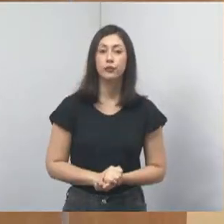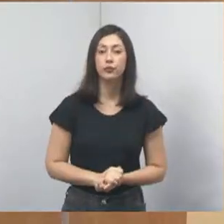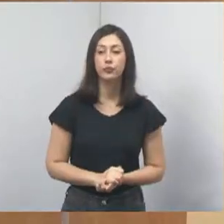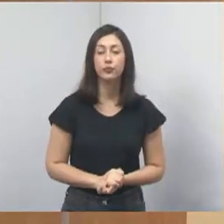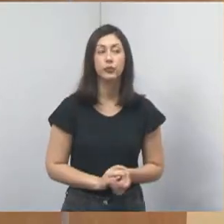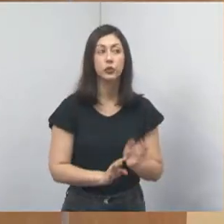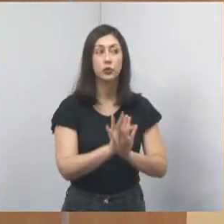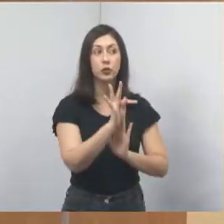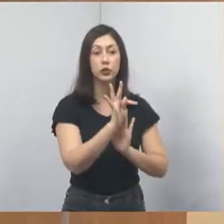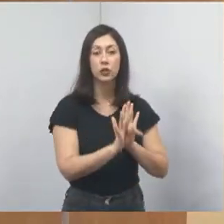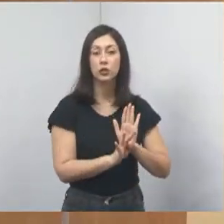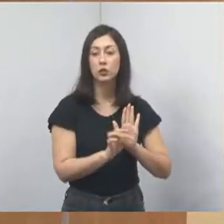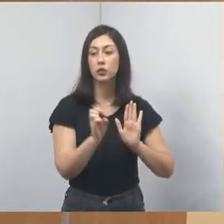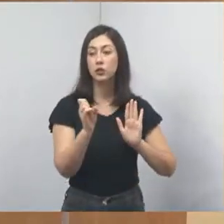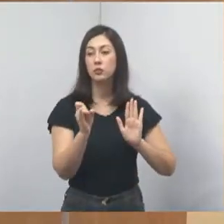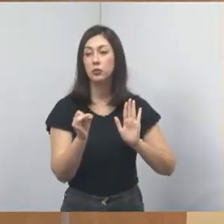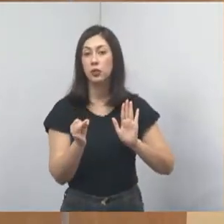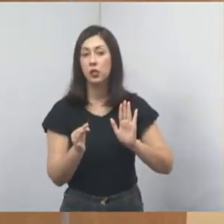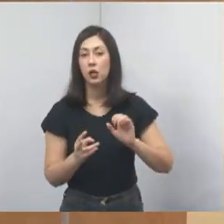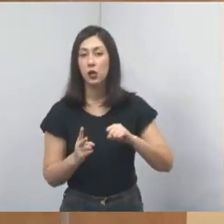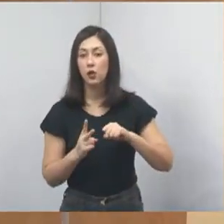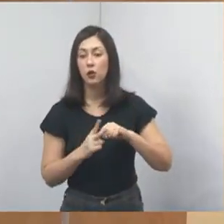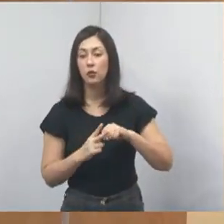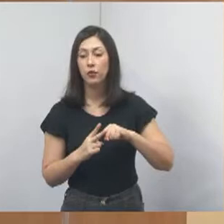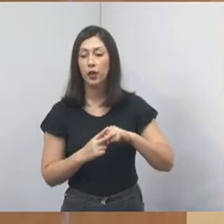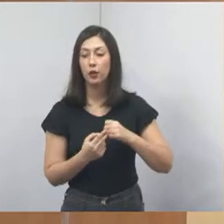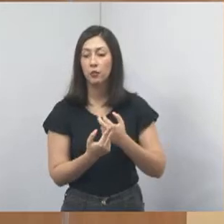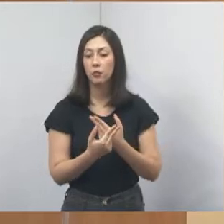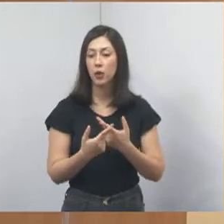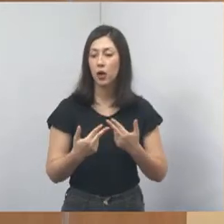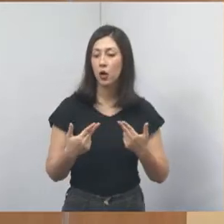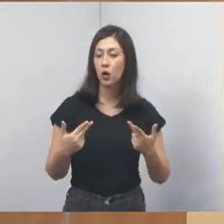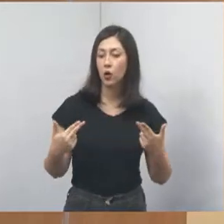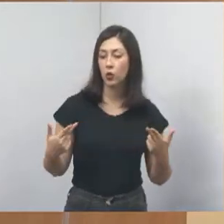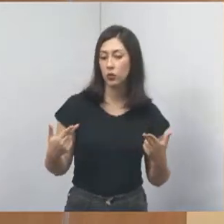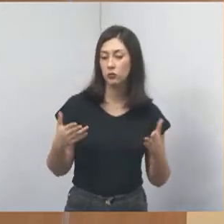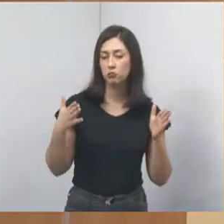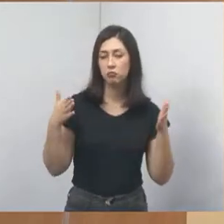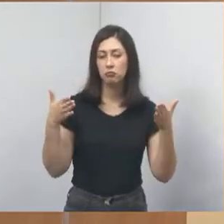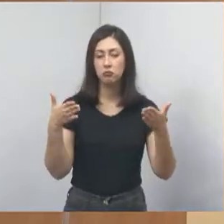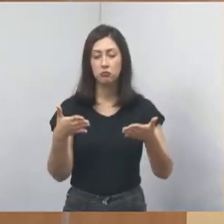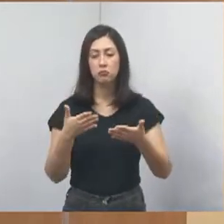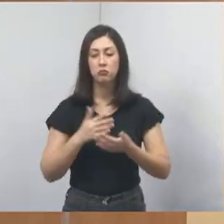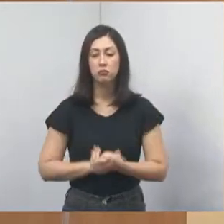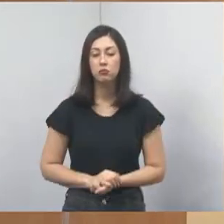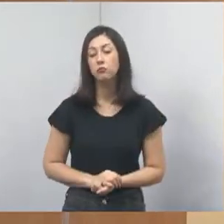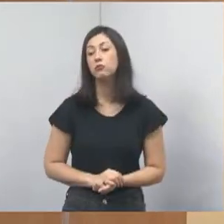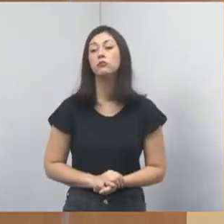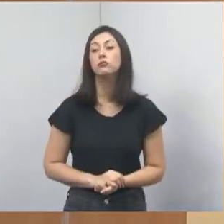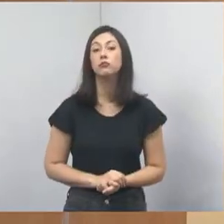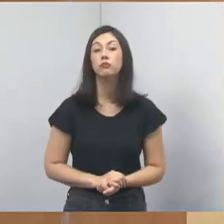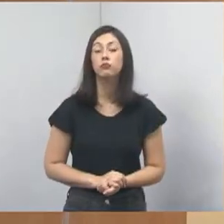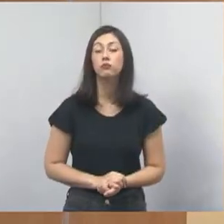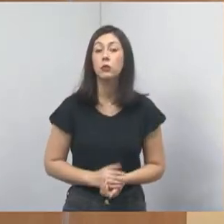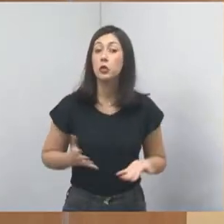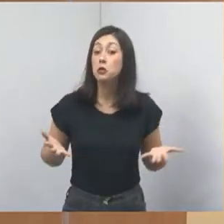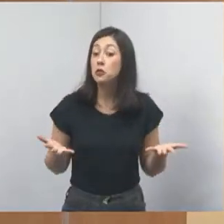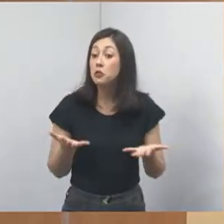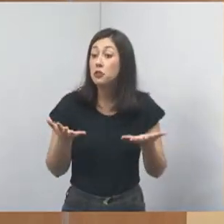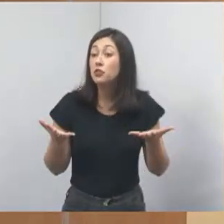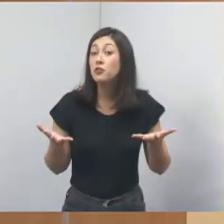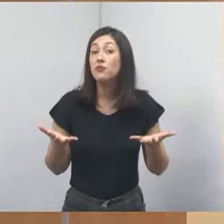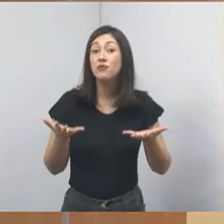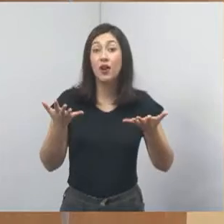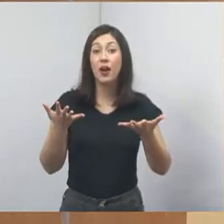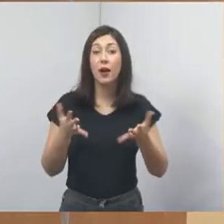O texto traz os verbos e, a partir disso, aquilo que é a especificação. Incentivar a produção